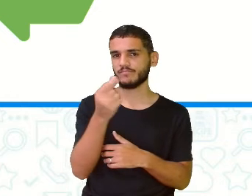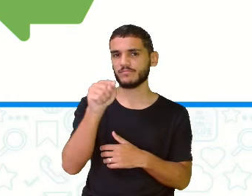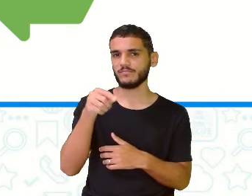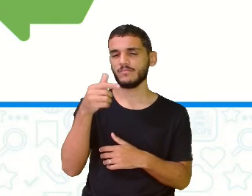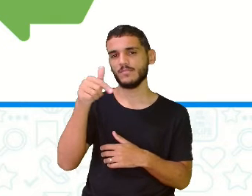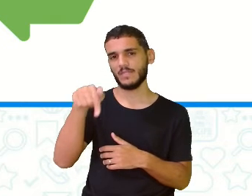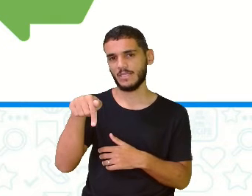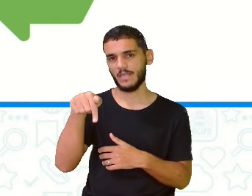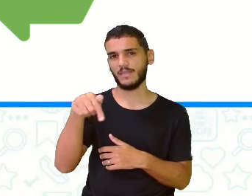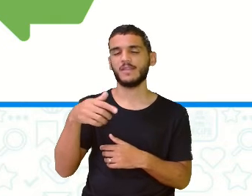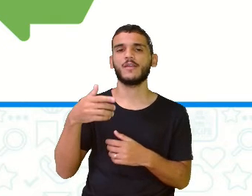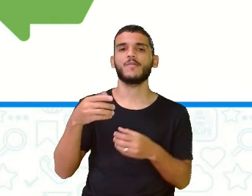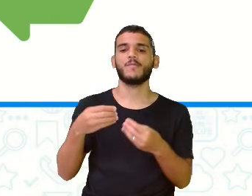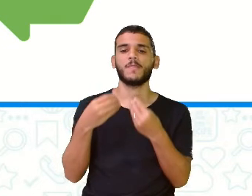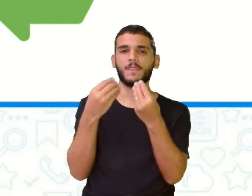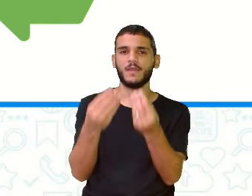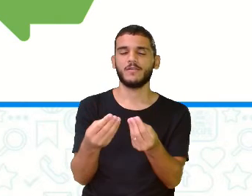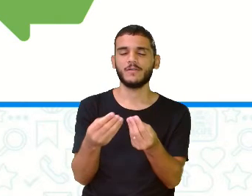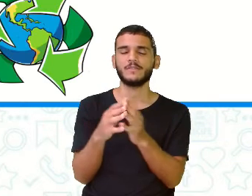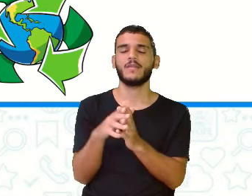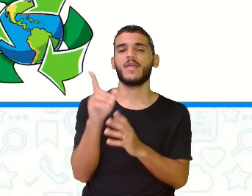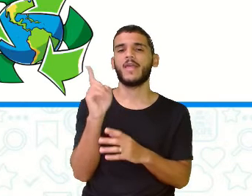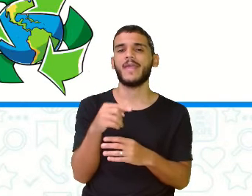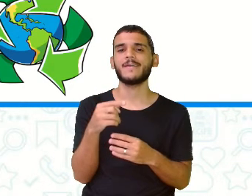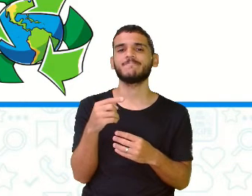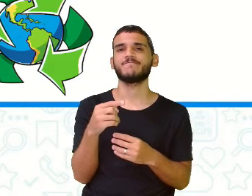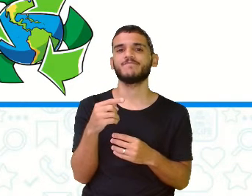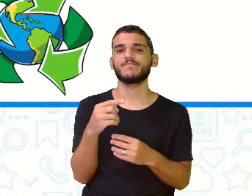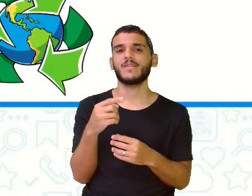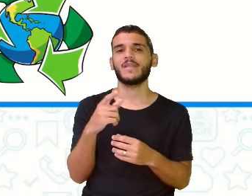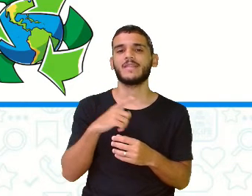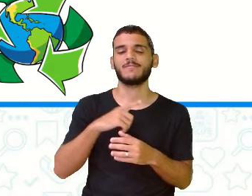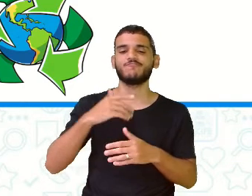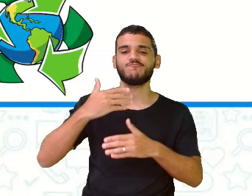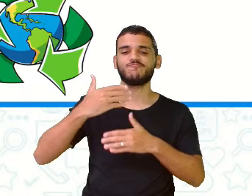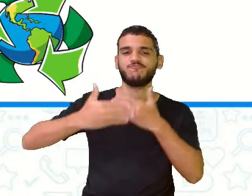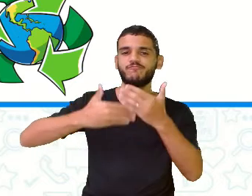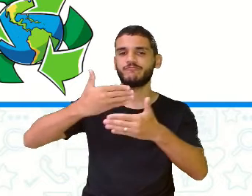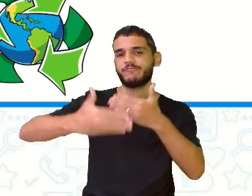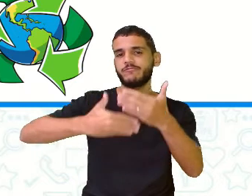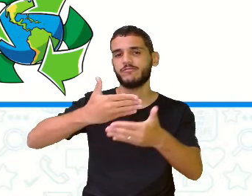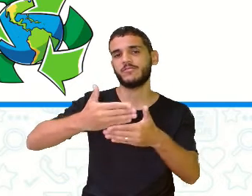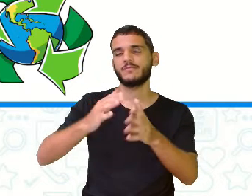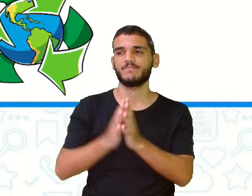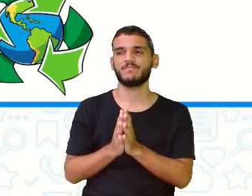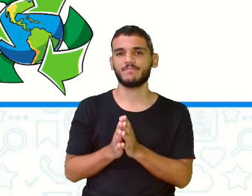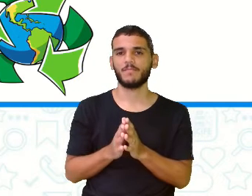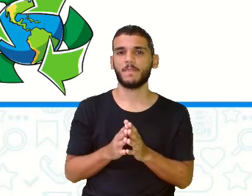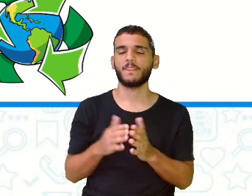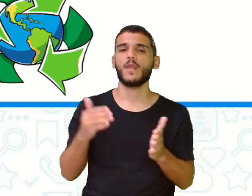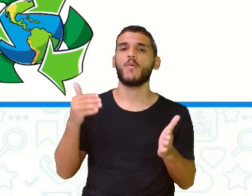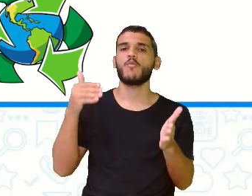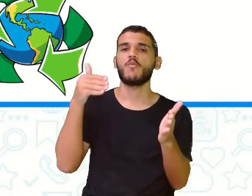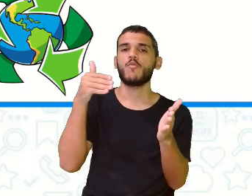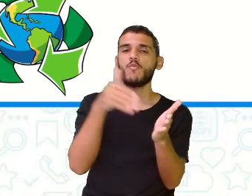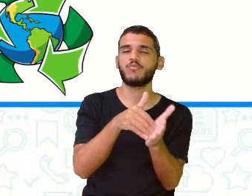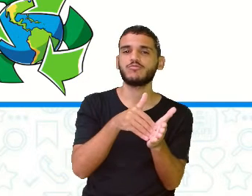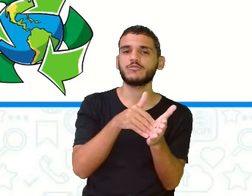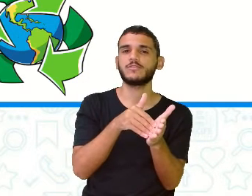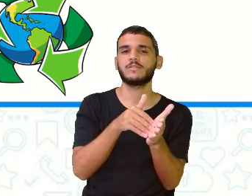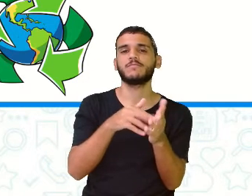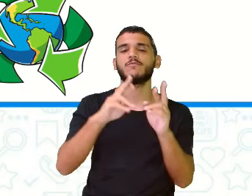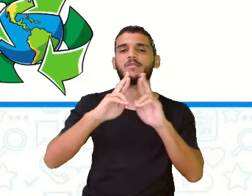doadas, 19,2 vieram desse processo. O último estágio da